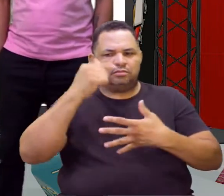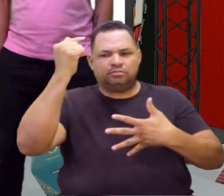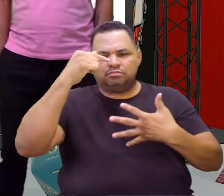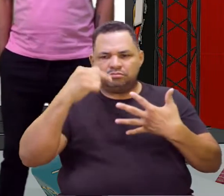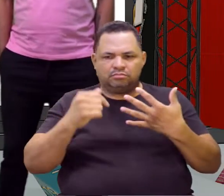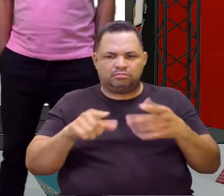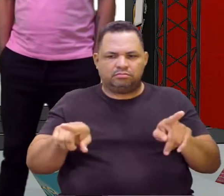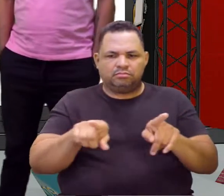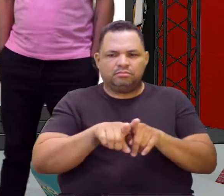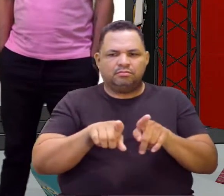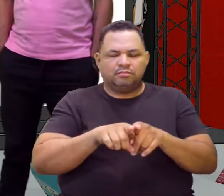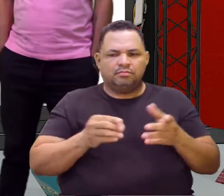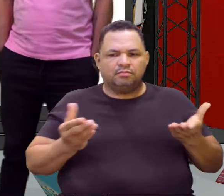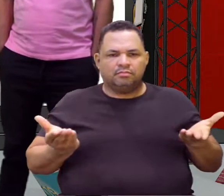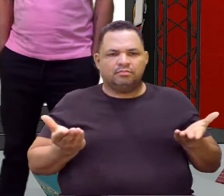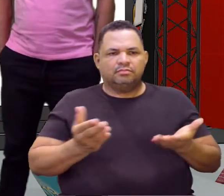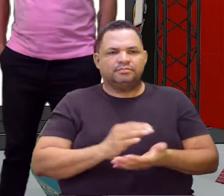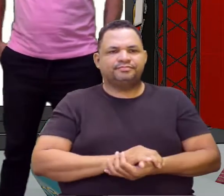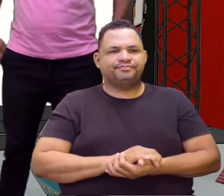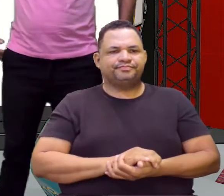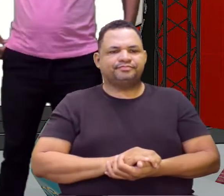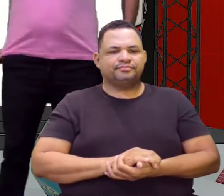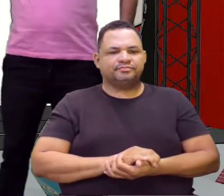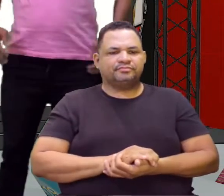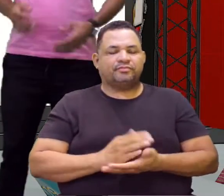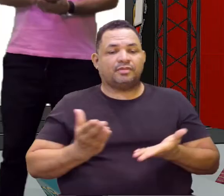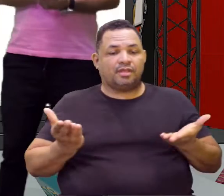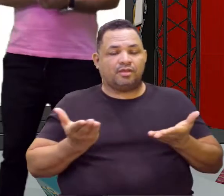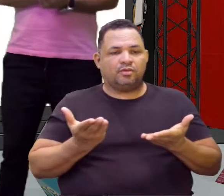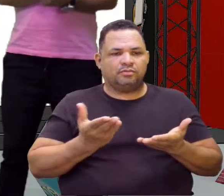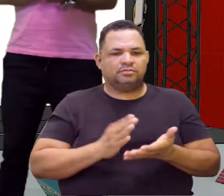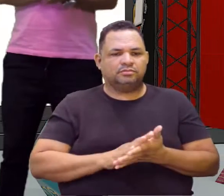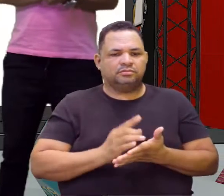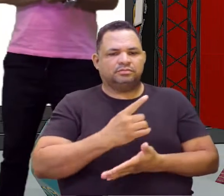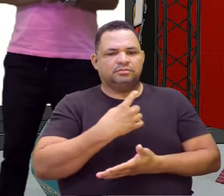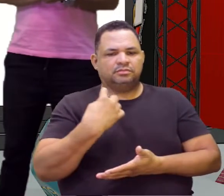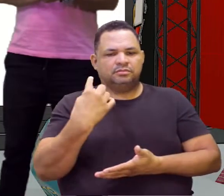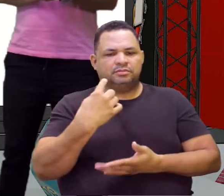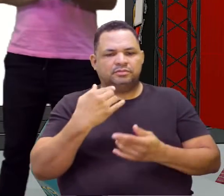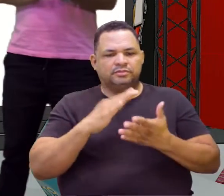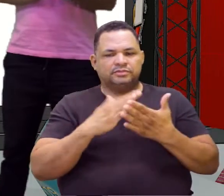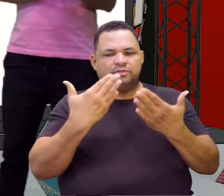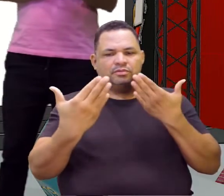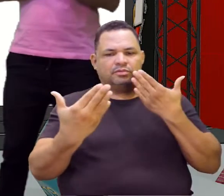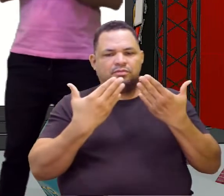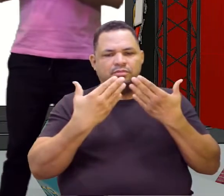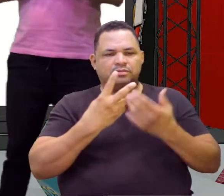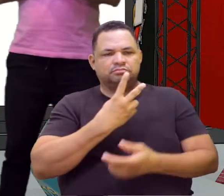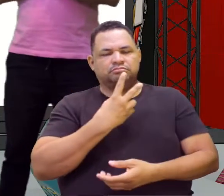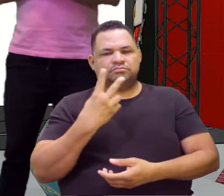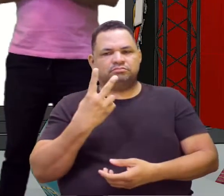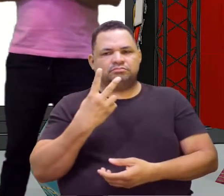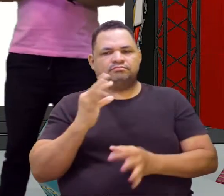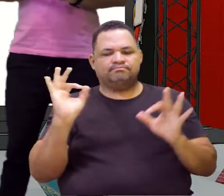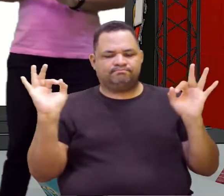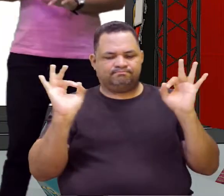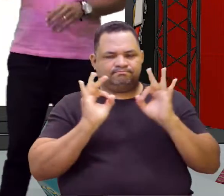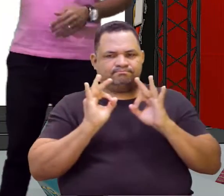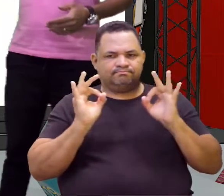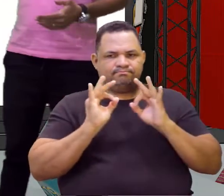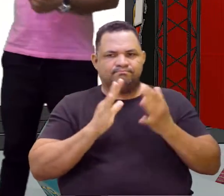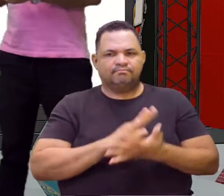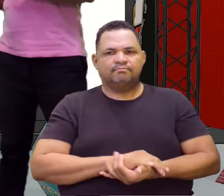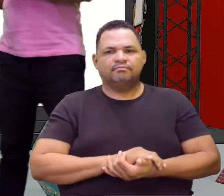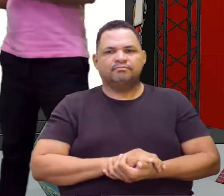classificações e tudo mais, mas a gente não falou de perímetro. Não. Então eu acho que agora a gente já vai fazendo um paralelo. Dos dois? Isso, perfeito. Vamos mostrando.